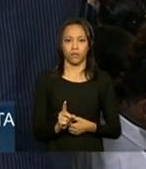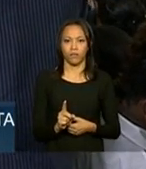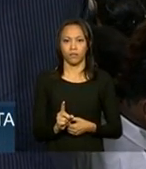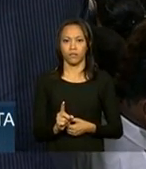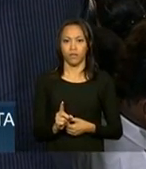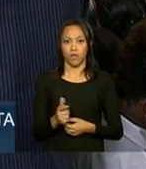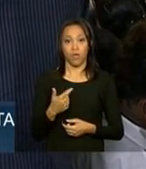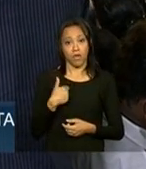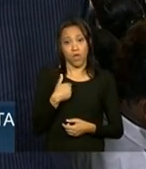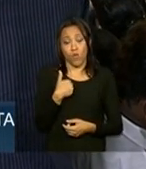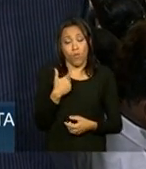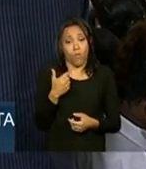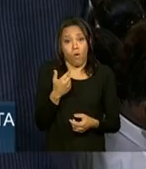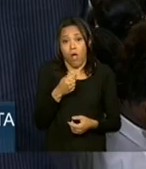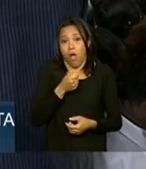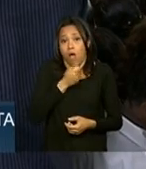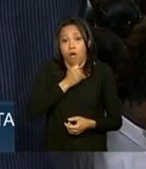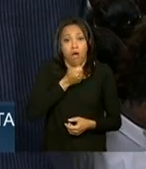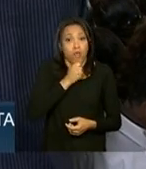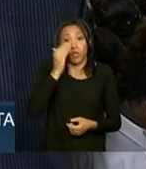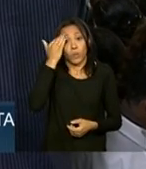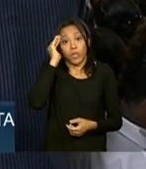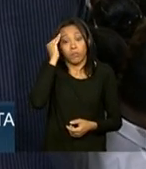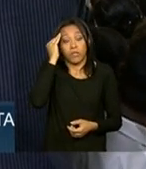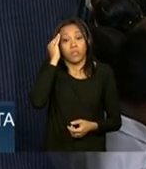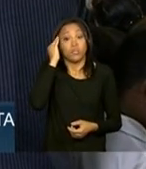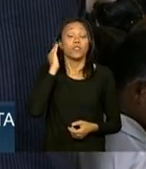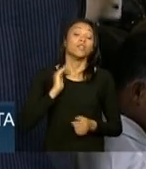eu inclusive não entendia muito as notícias